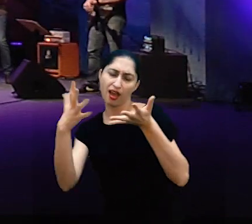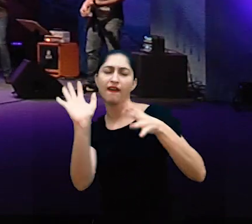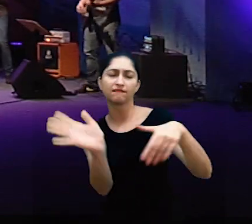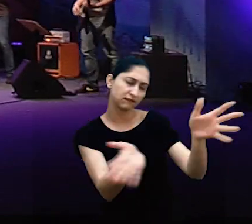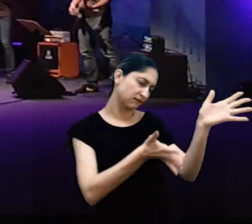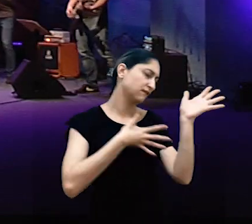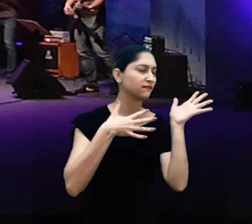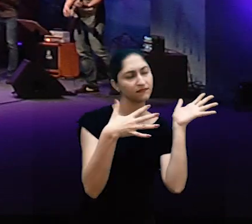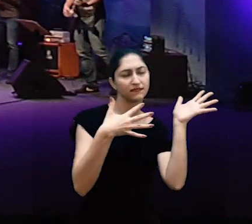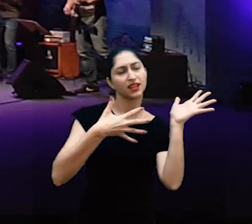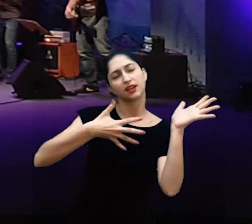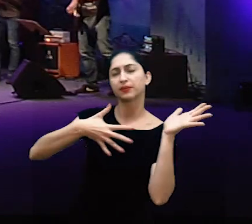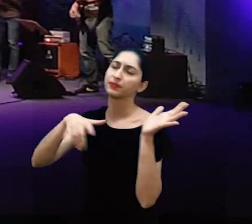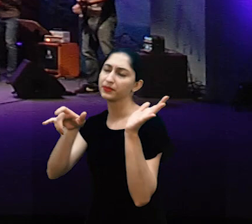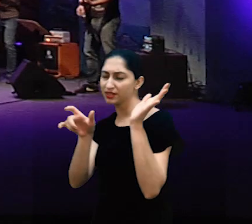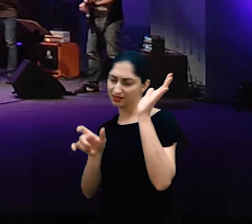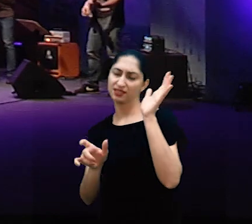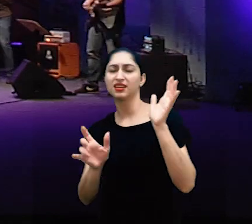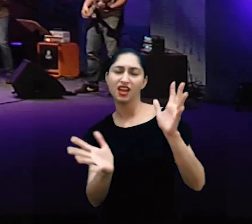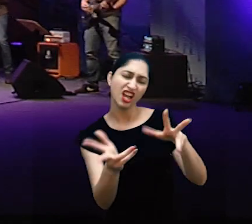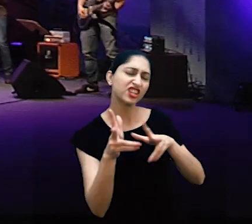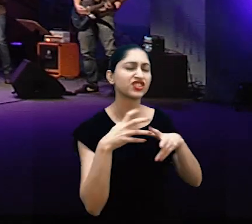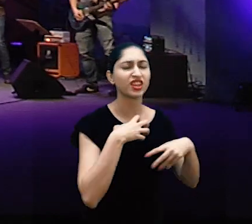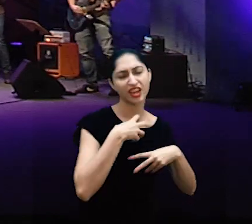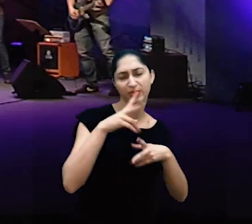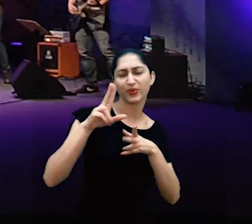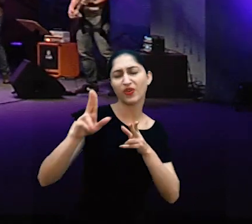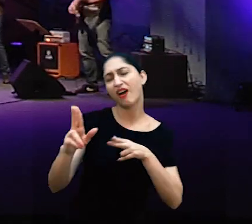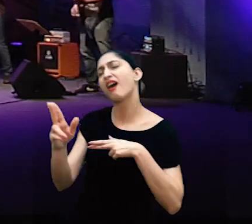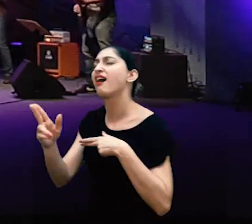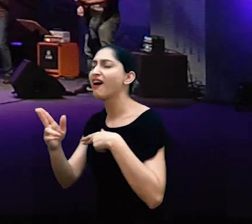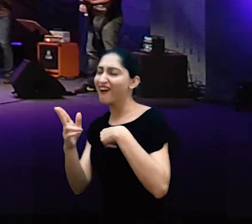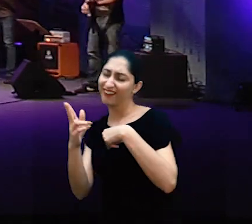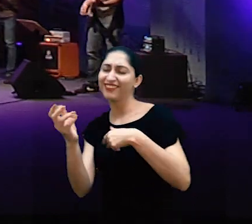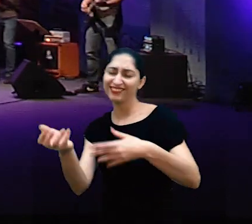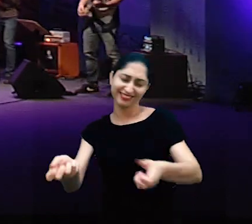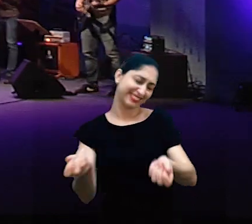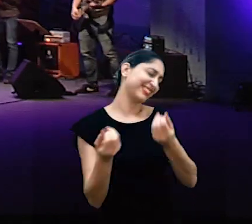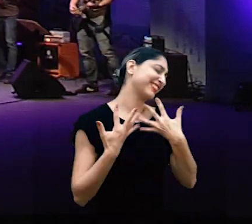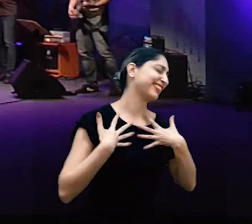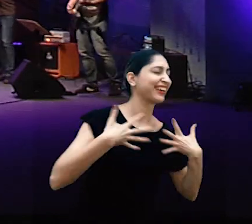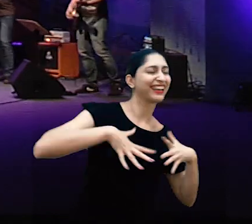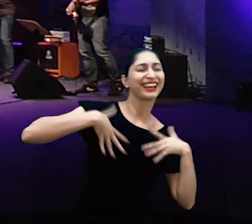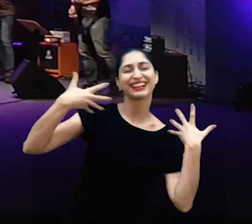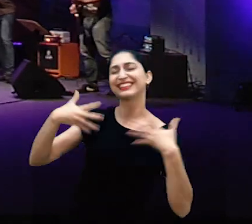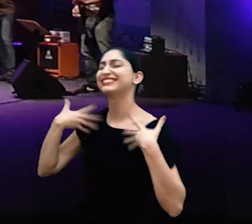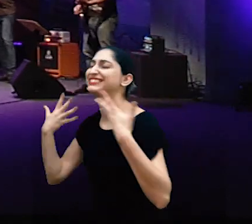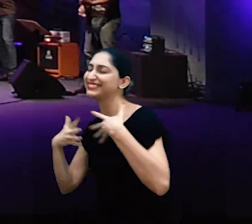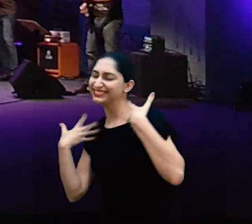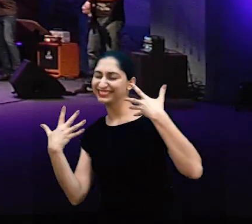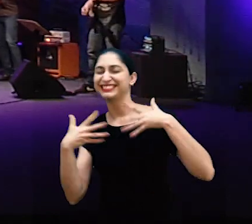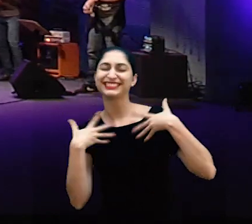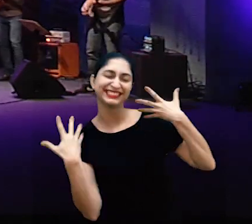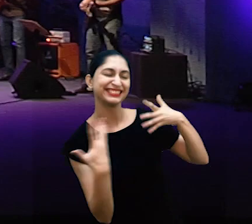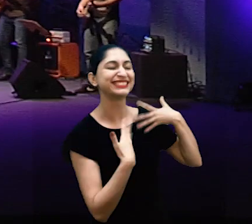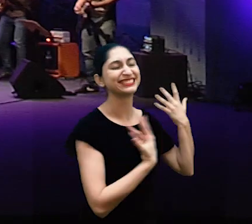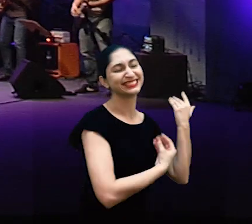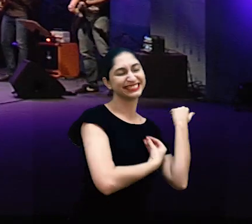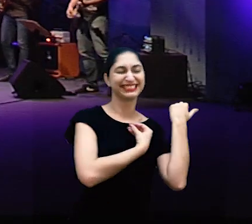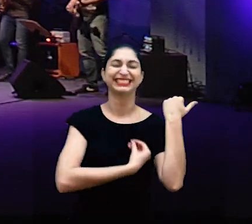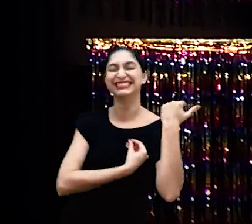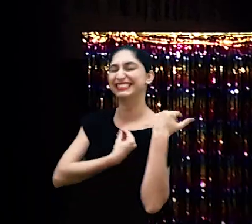Mas um xodó pra mim, do meu jeito assim, que alegre.